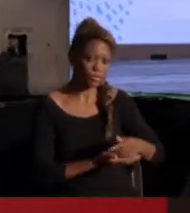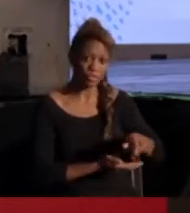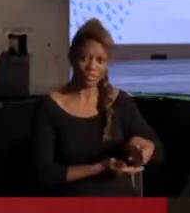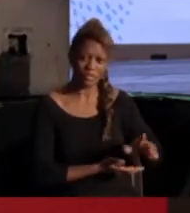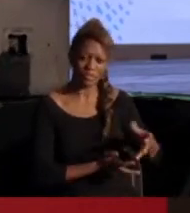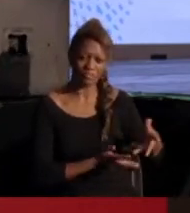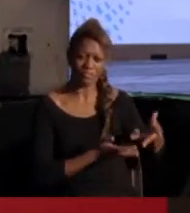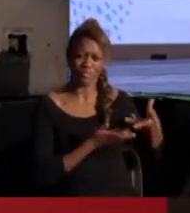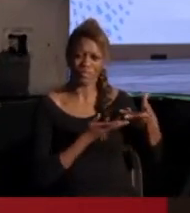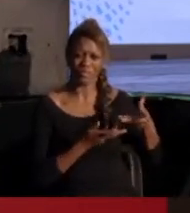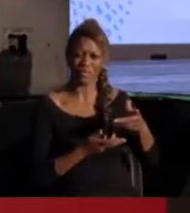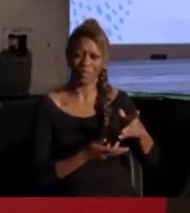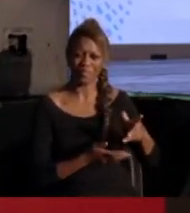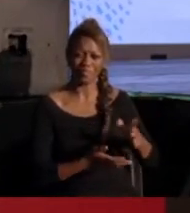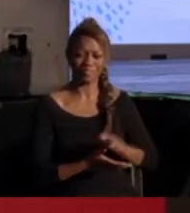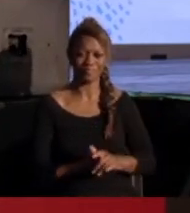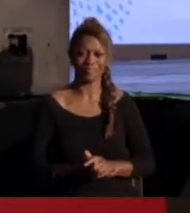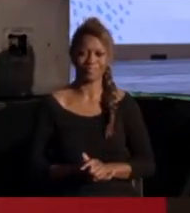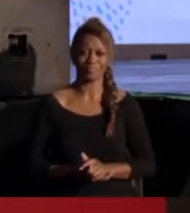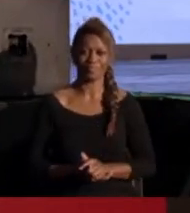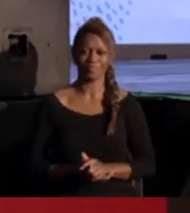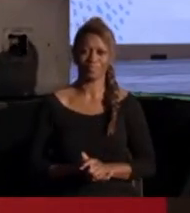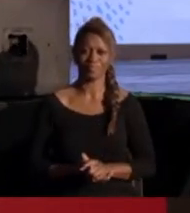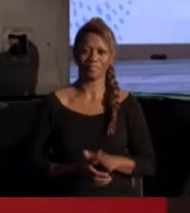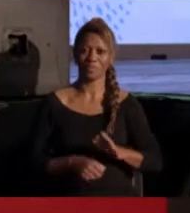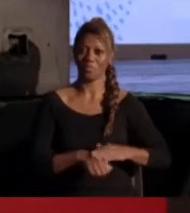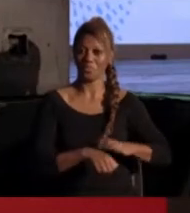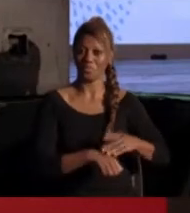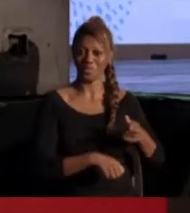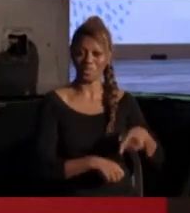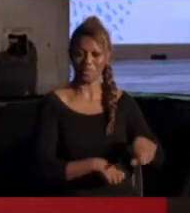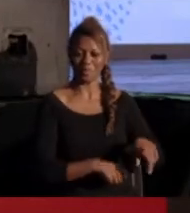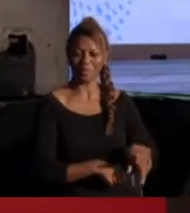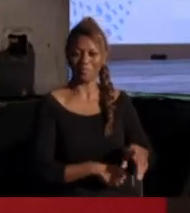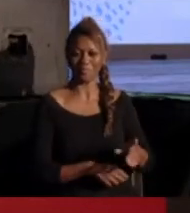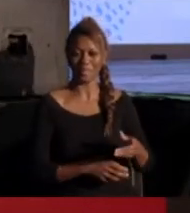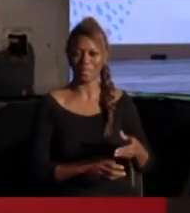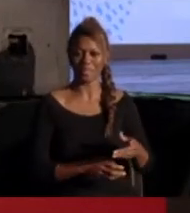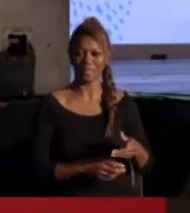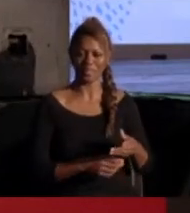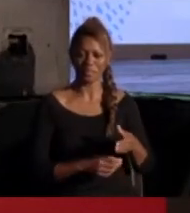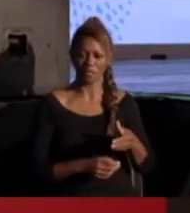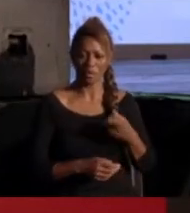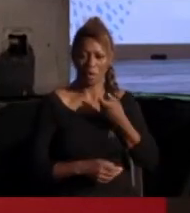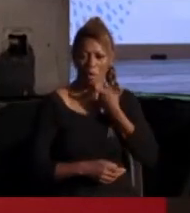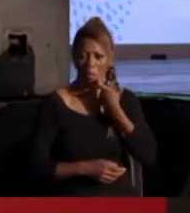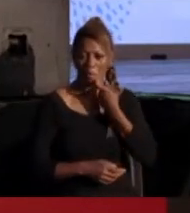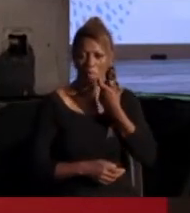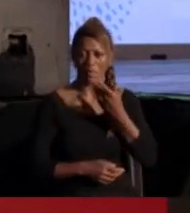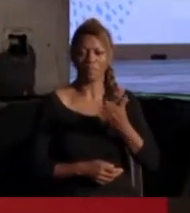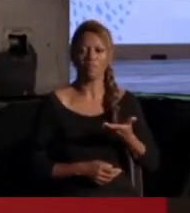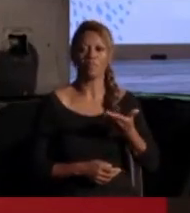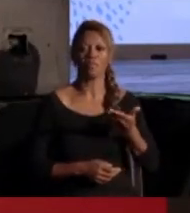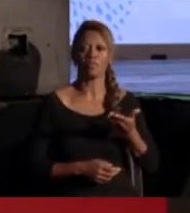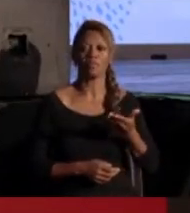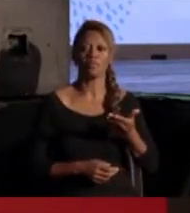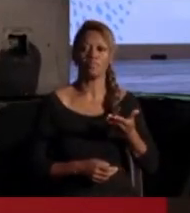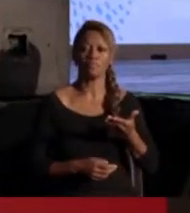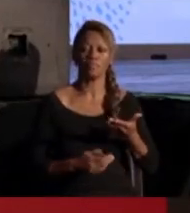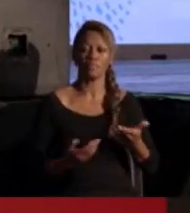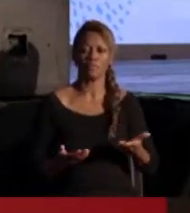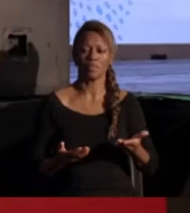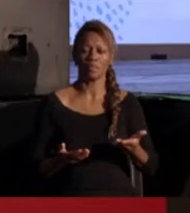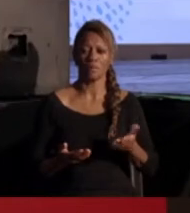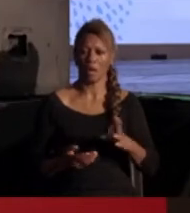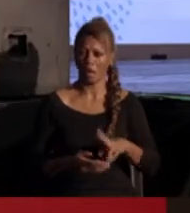coisa maravilhosa, aquele dendê, não? Fazer um molho para acompanhar um peixe, muito bom, ótimo. O mesmo dendê e os